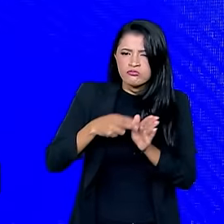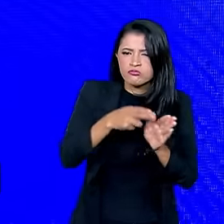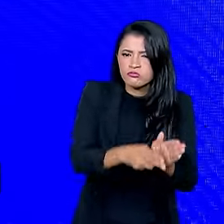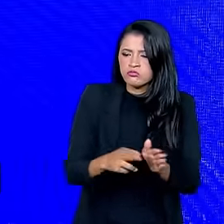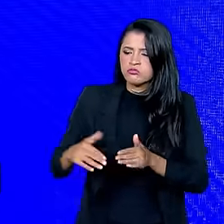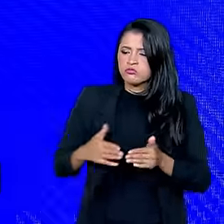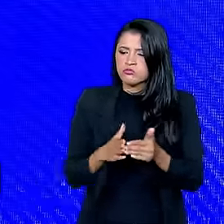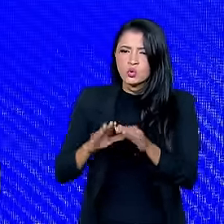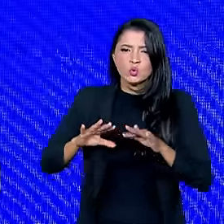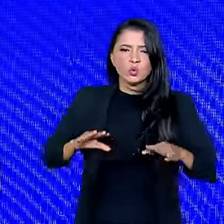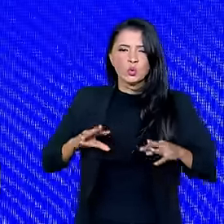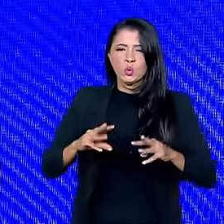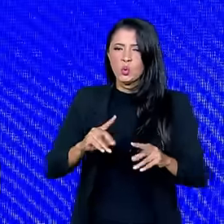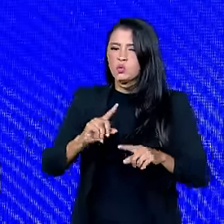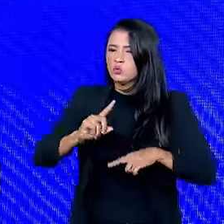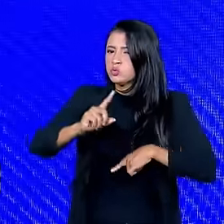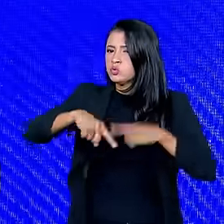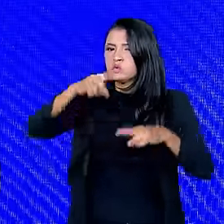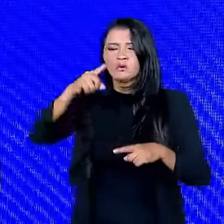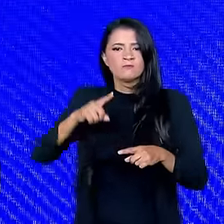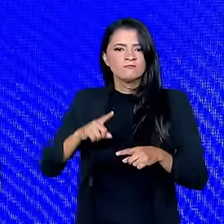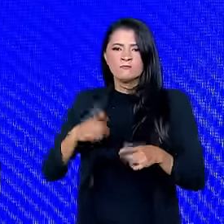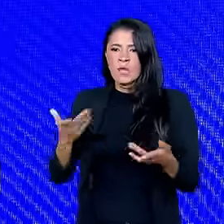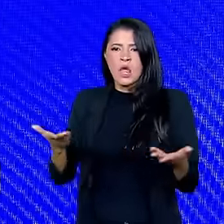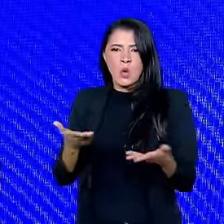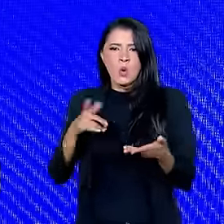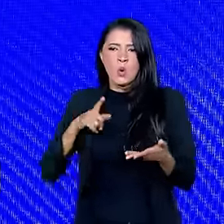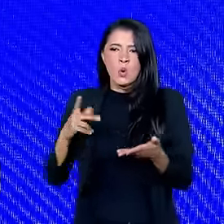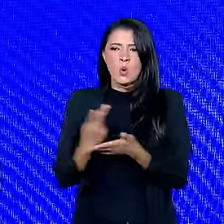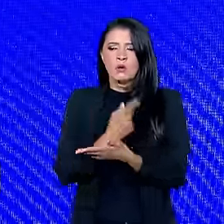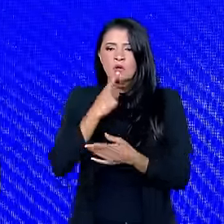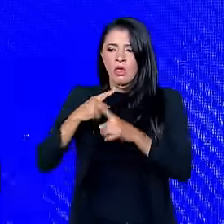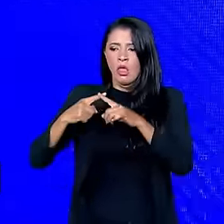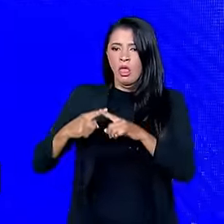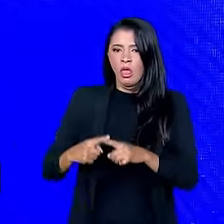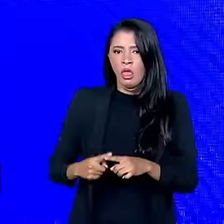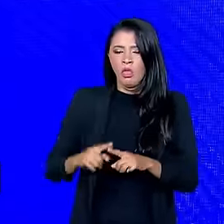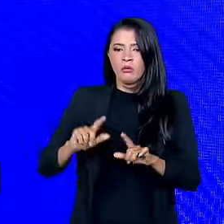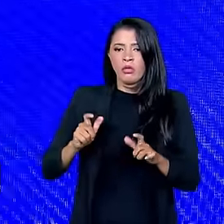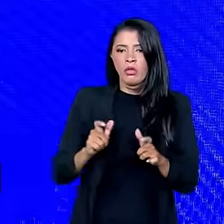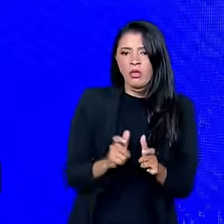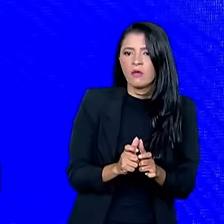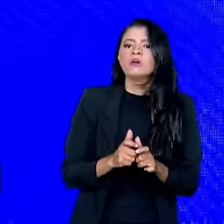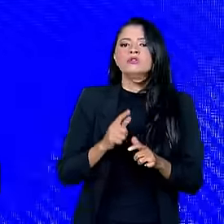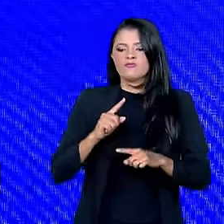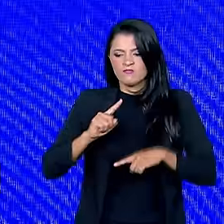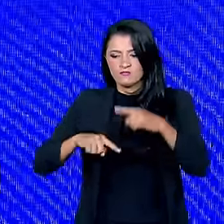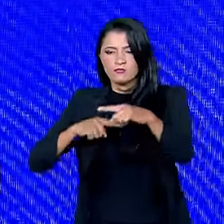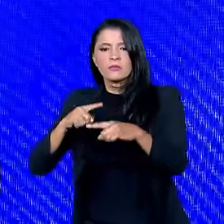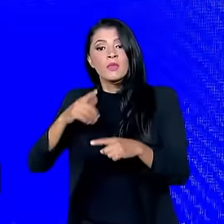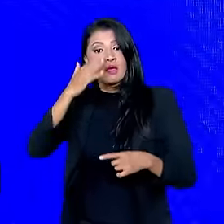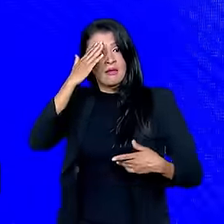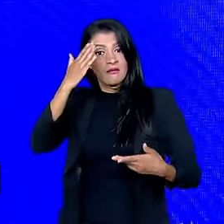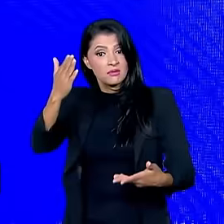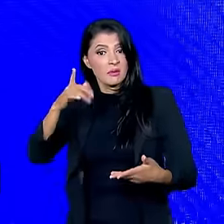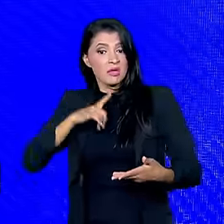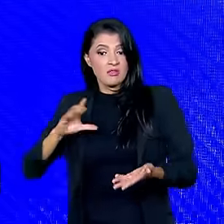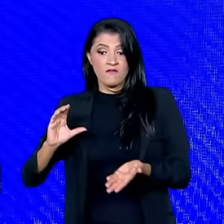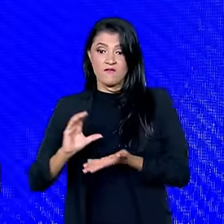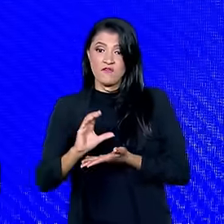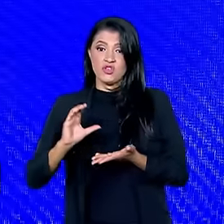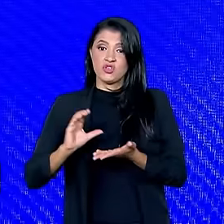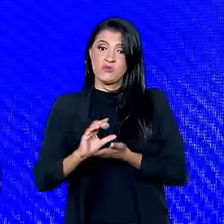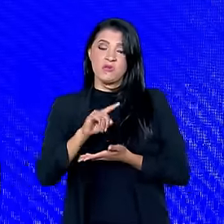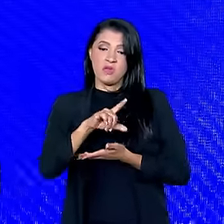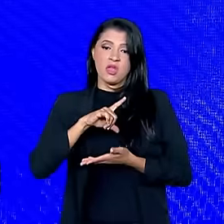hidrovia. Vamos superar os gargalos que minam a competitividade brasileira. Foi graças a investimentos